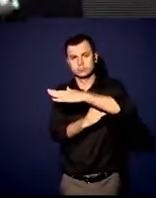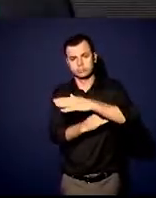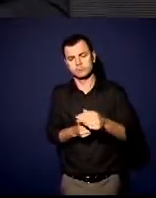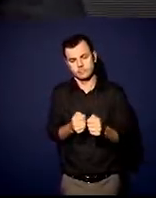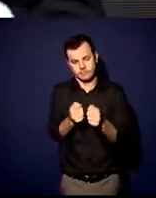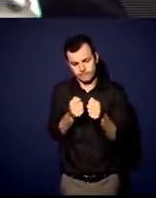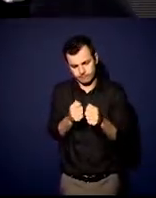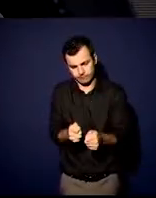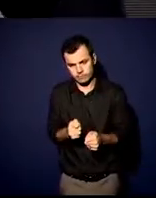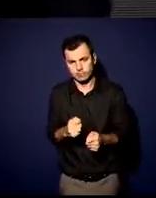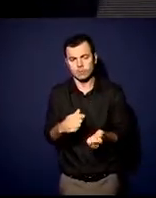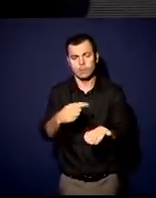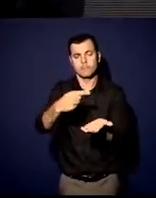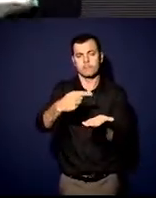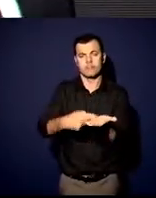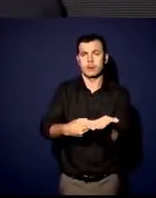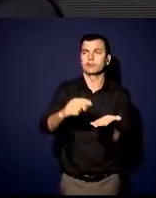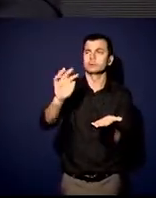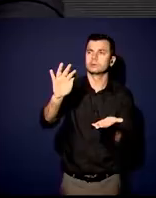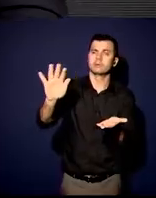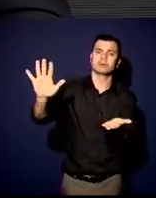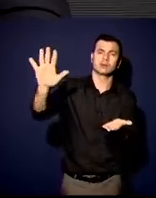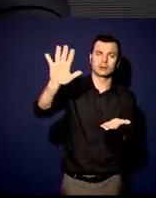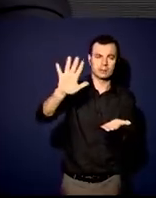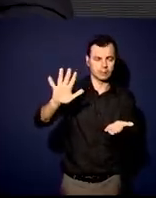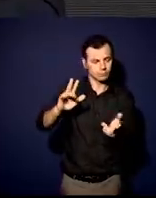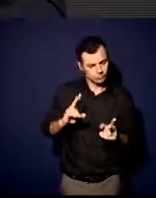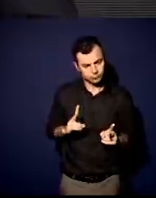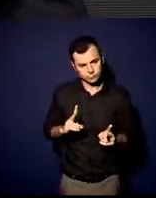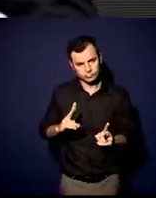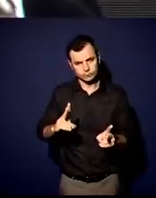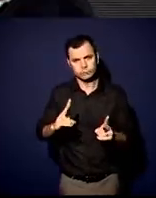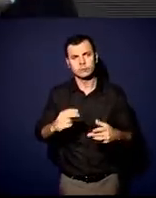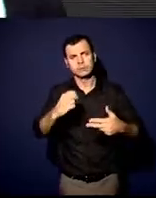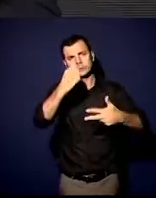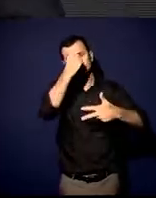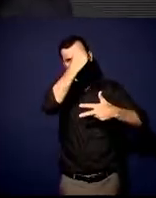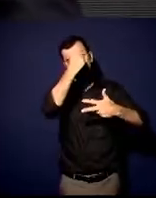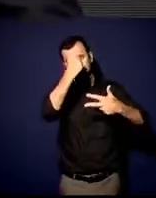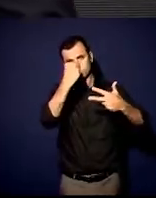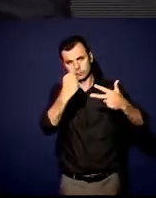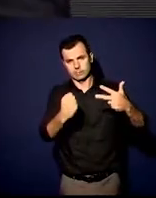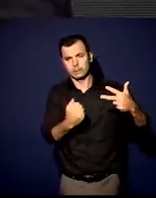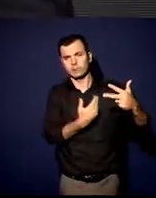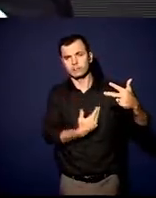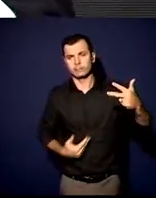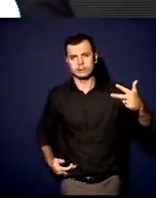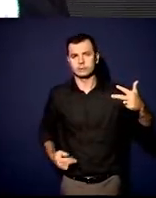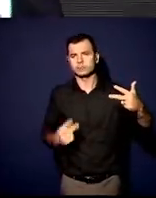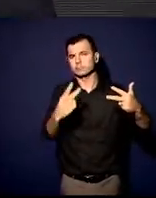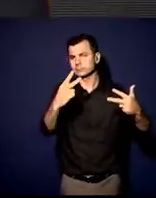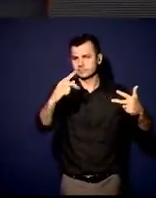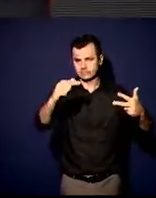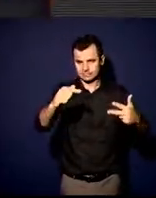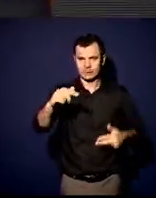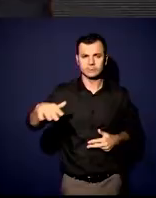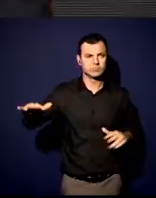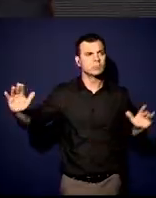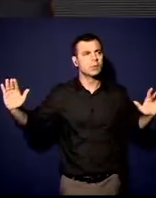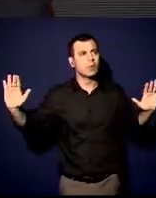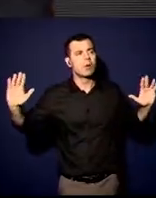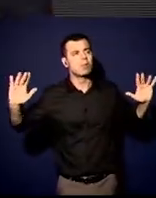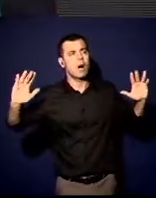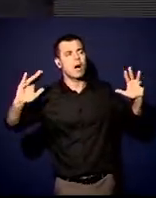federativo funcionou nós conseguimos juntar em Brasília todos os poderes os 27 governadores com sinais externos muito fortes